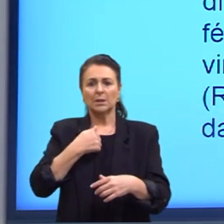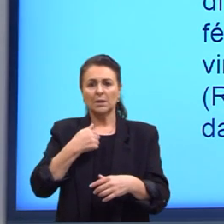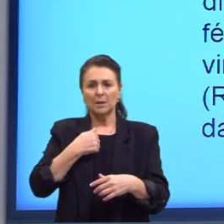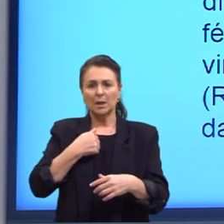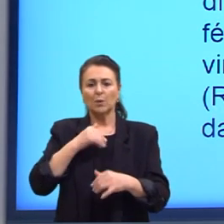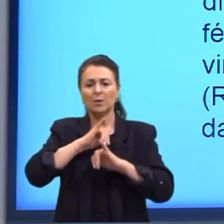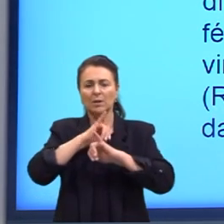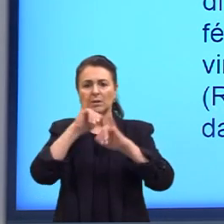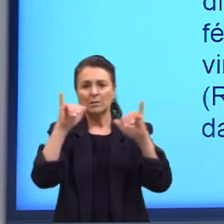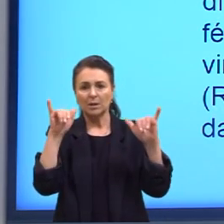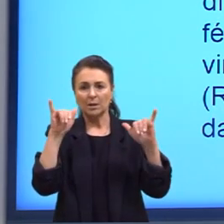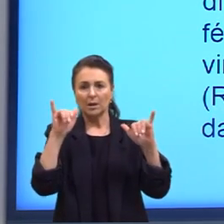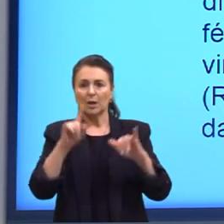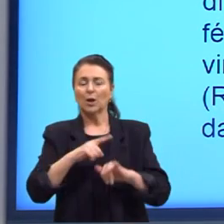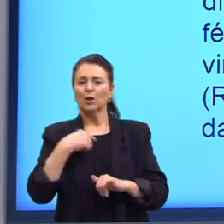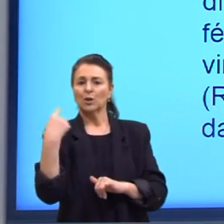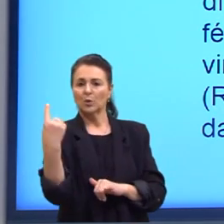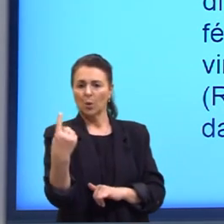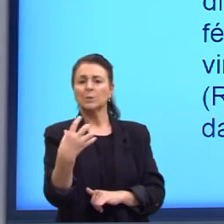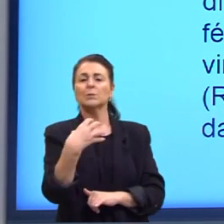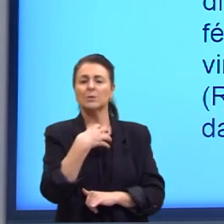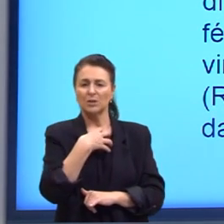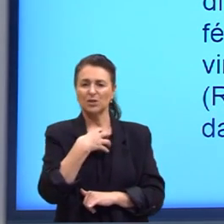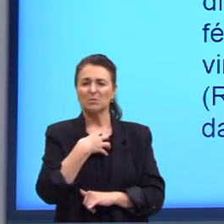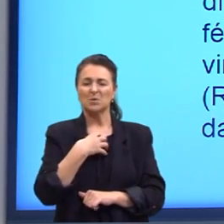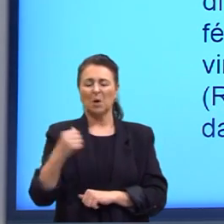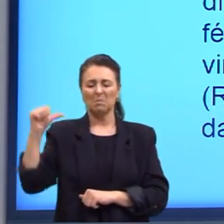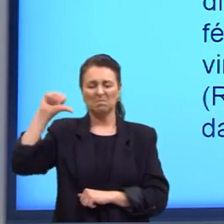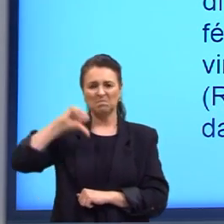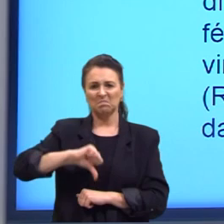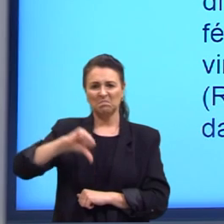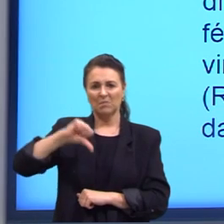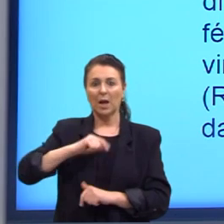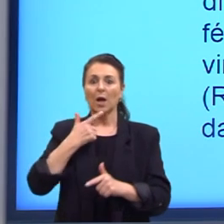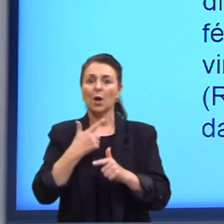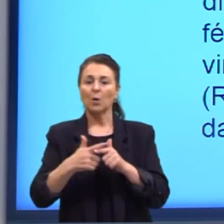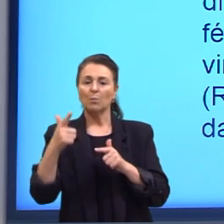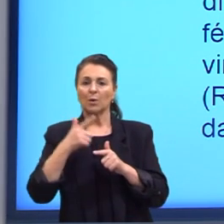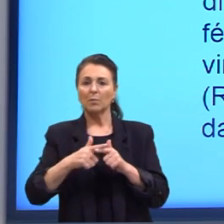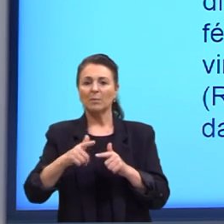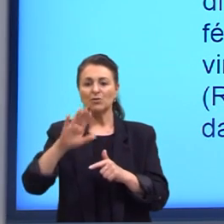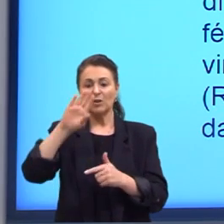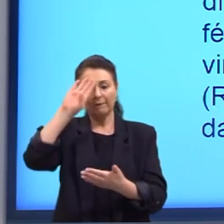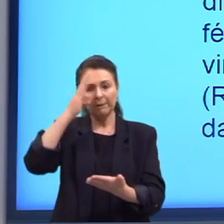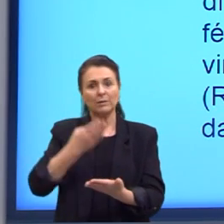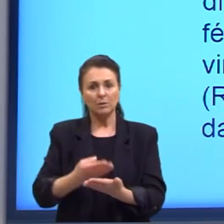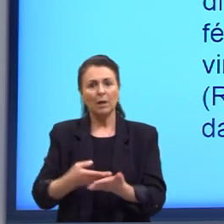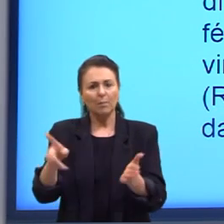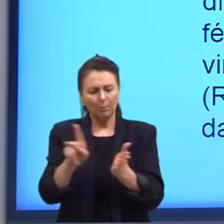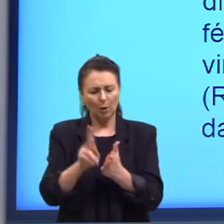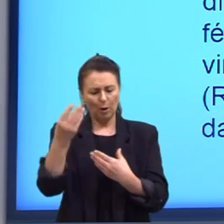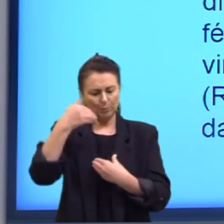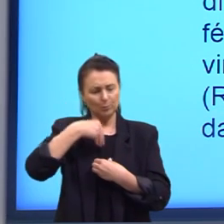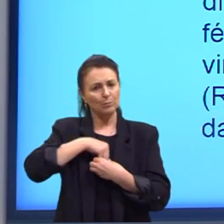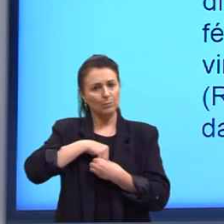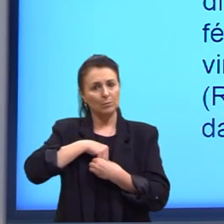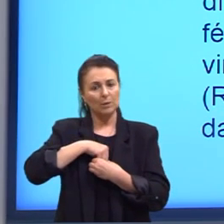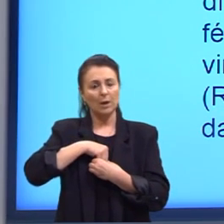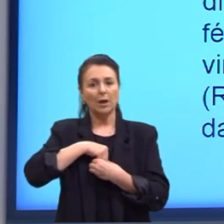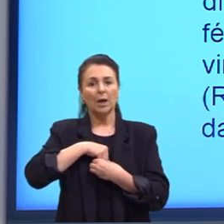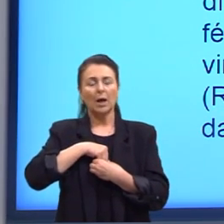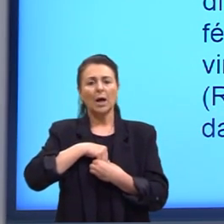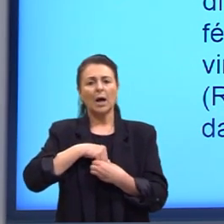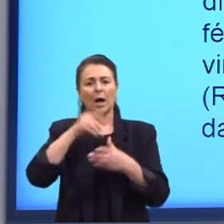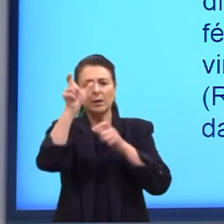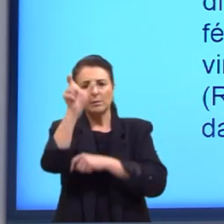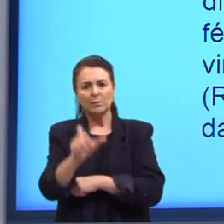Espetacular o nosso vira-latismo é um problema de fé em si mesmo o brasileiro